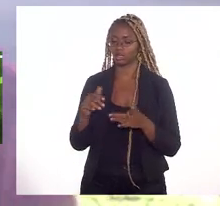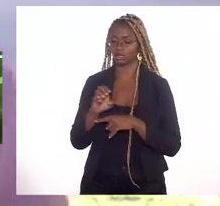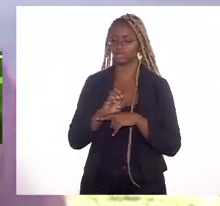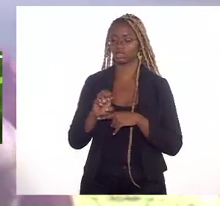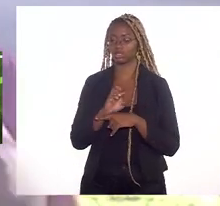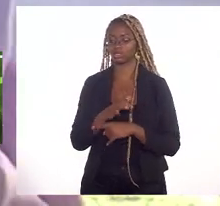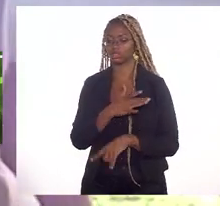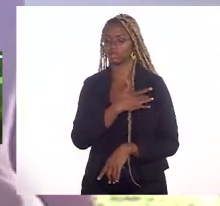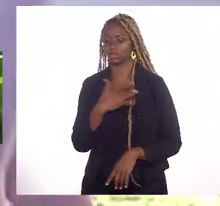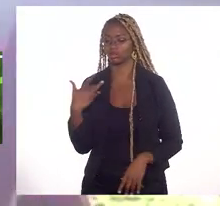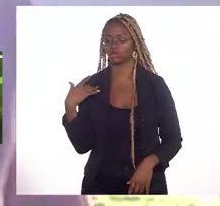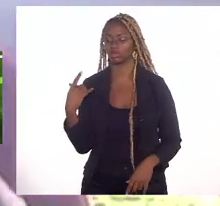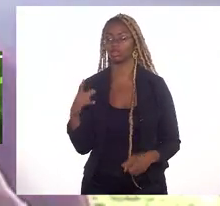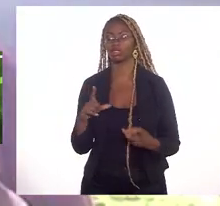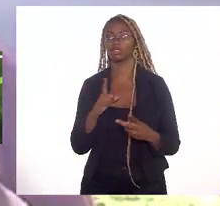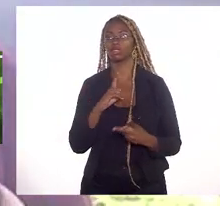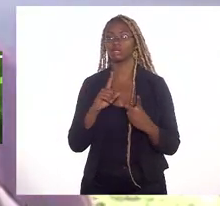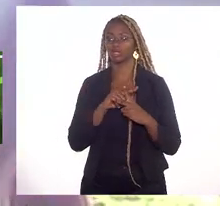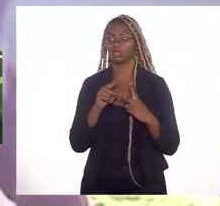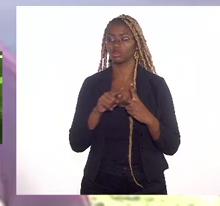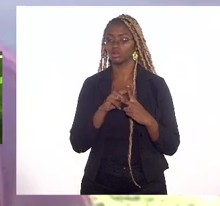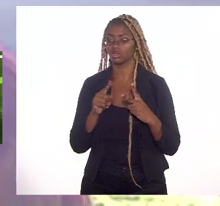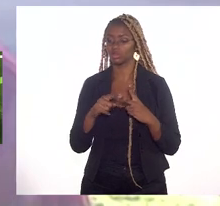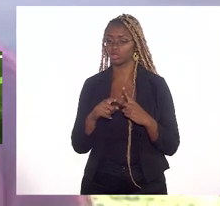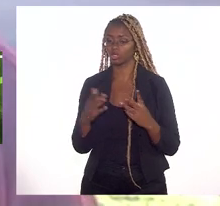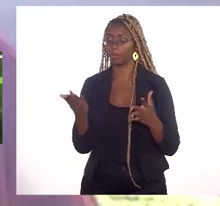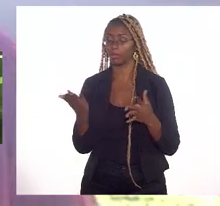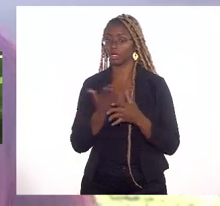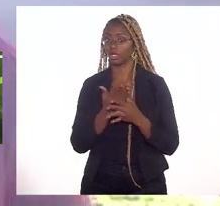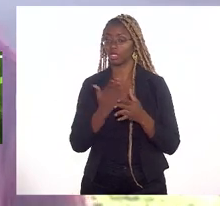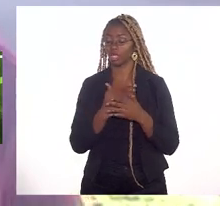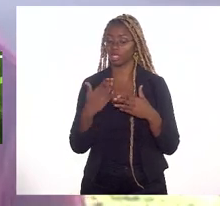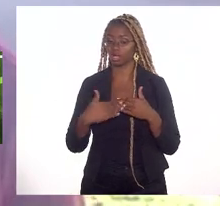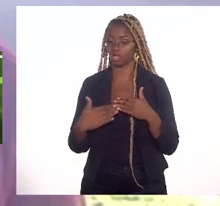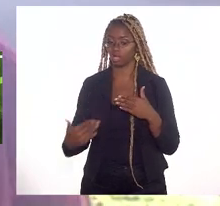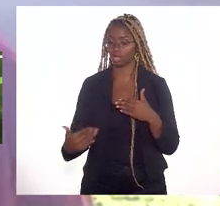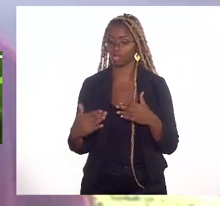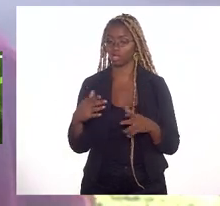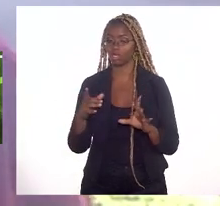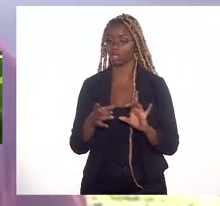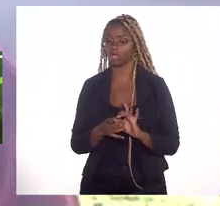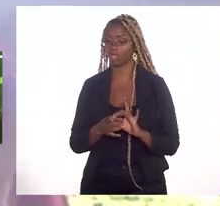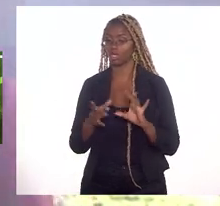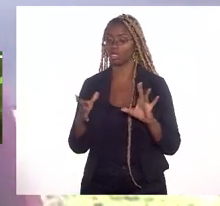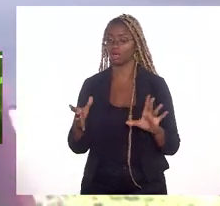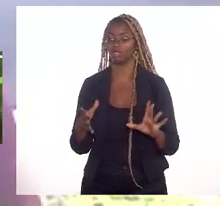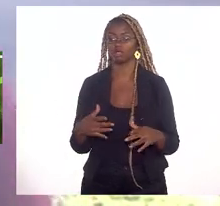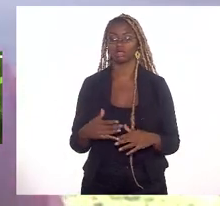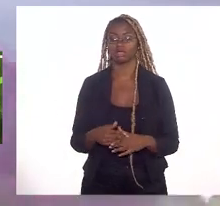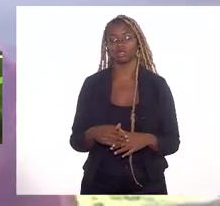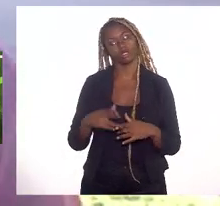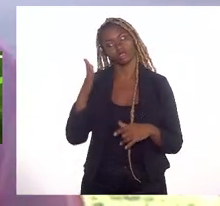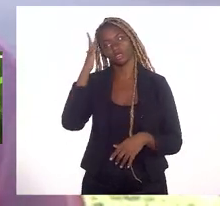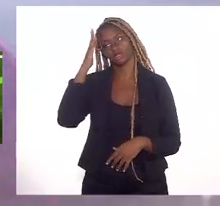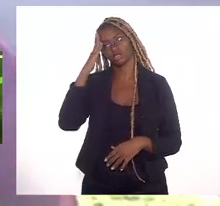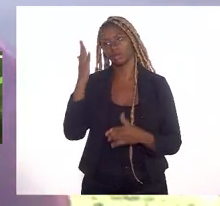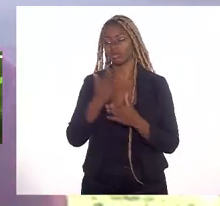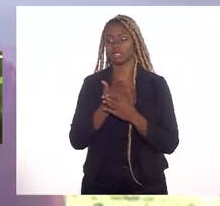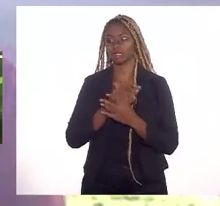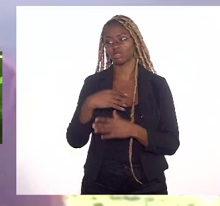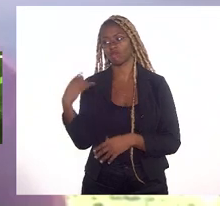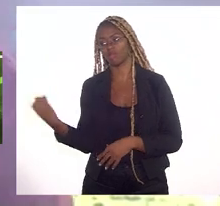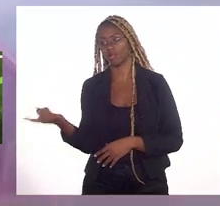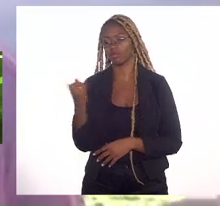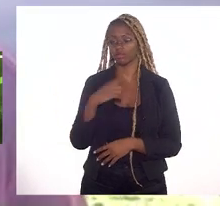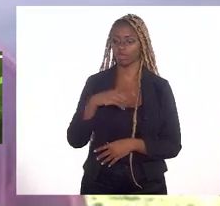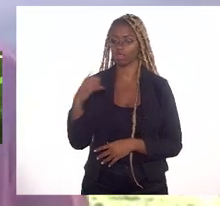tem apenas dois processos de habilitação em andamento. Como os senhores sabem, os processos vão e voltam muitas vezes com